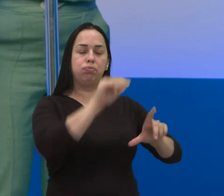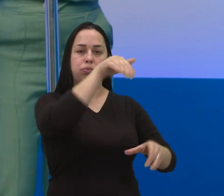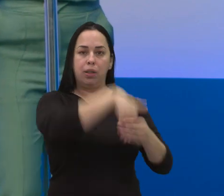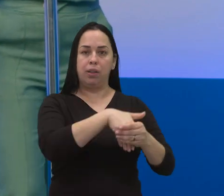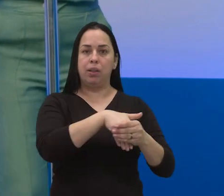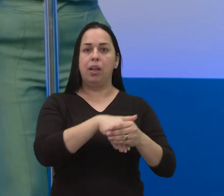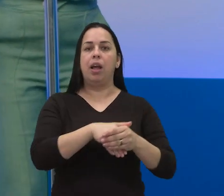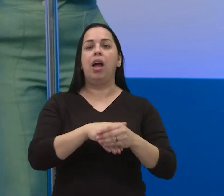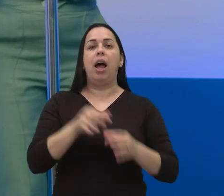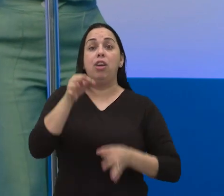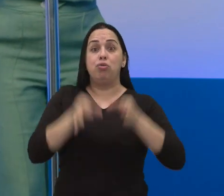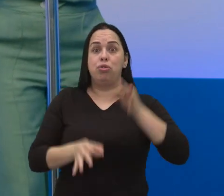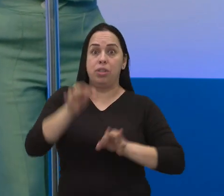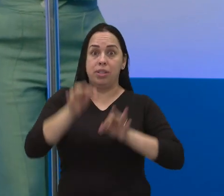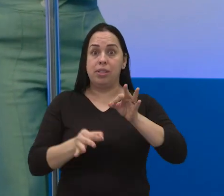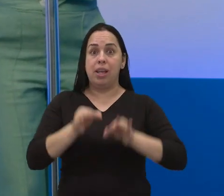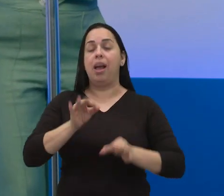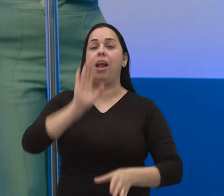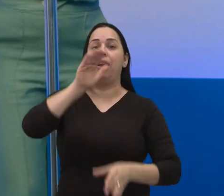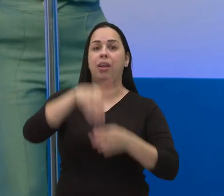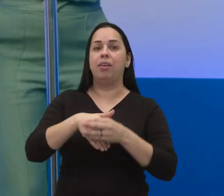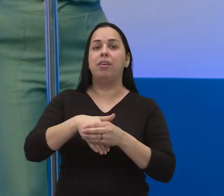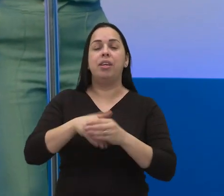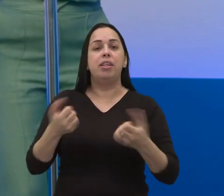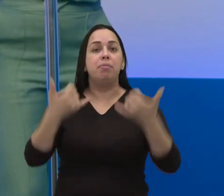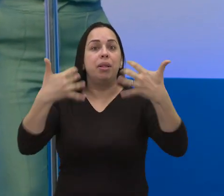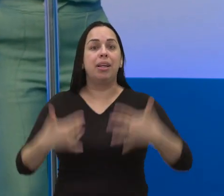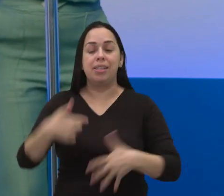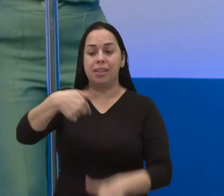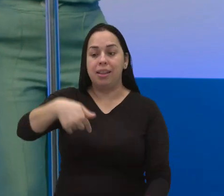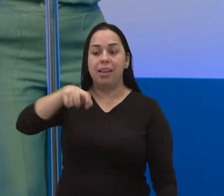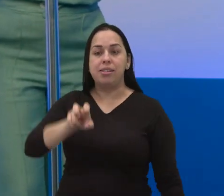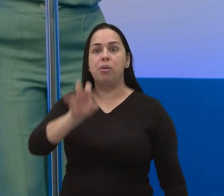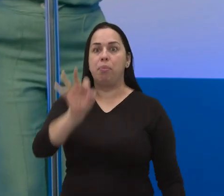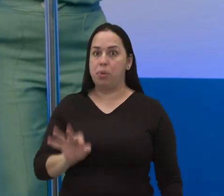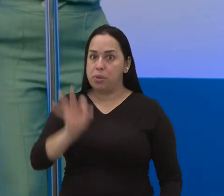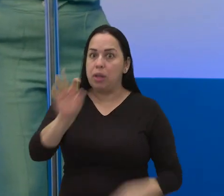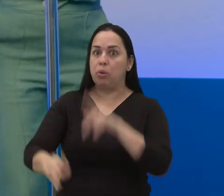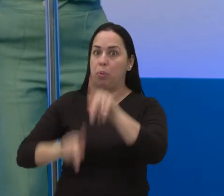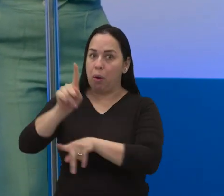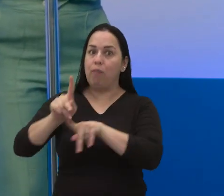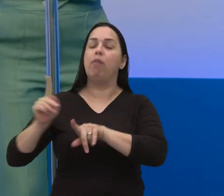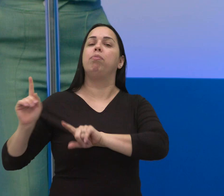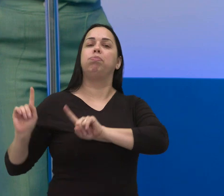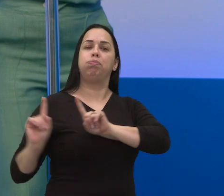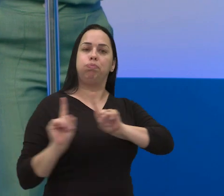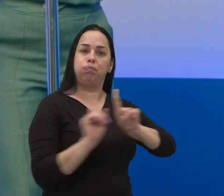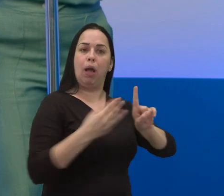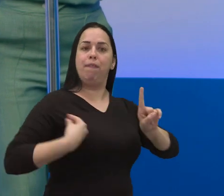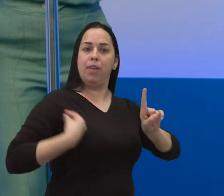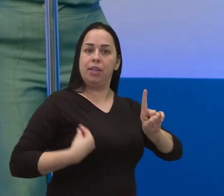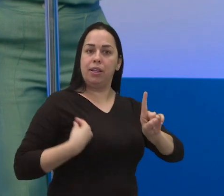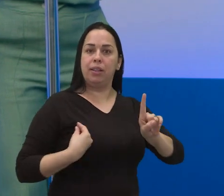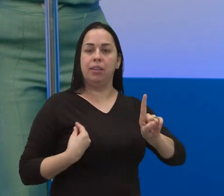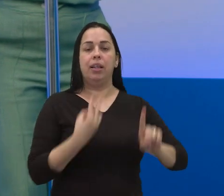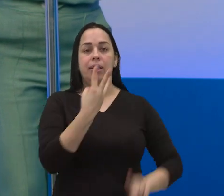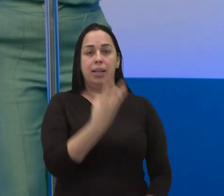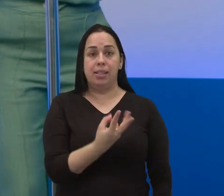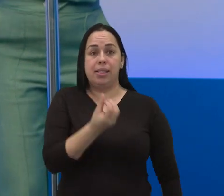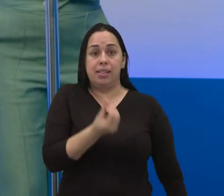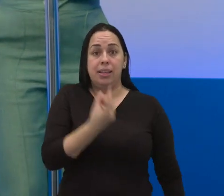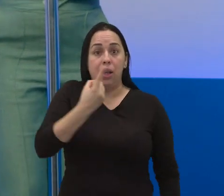a Justiça Eleitoral, 75% da população compareceram à votação. Foram